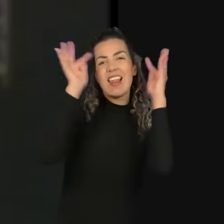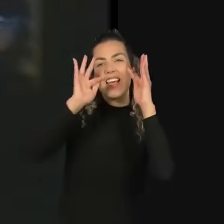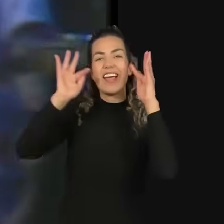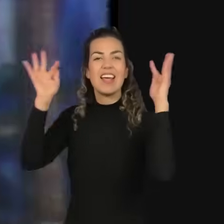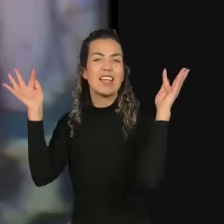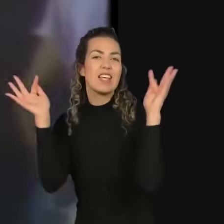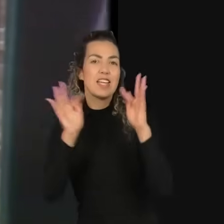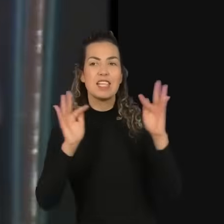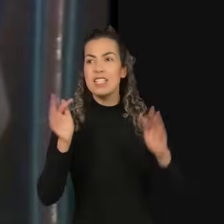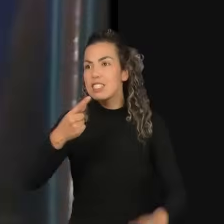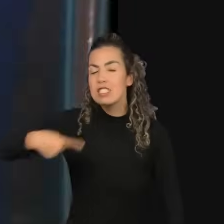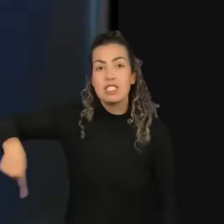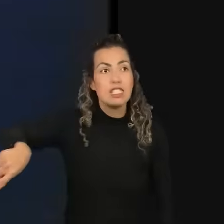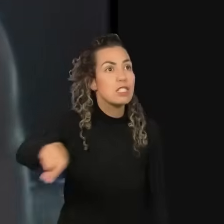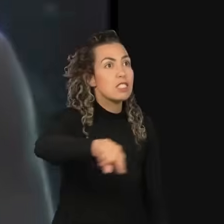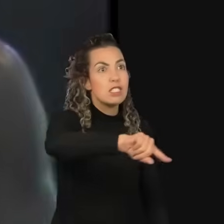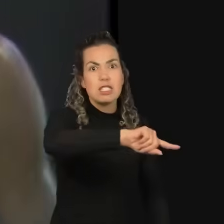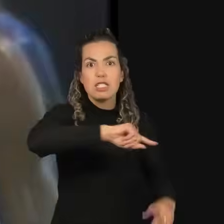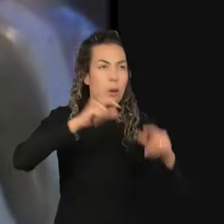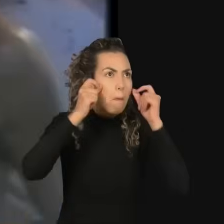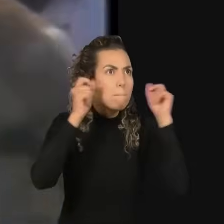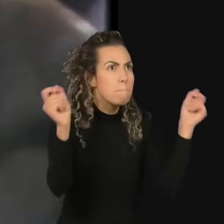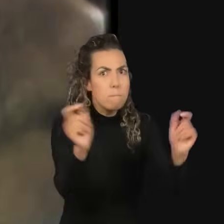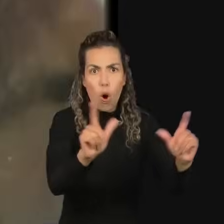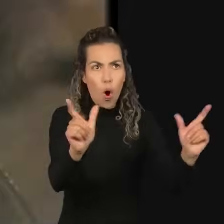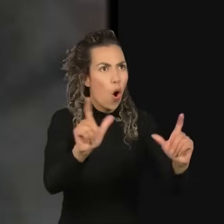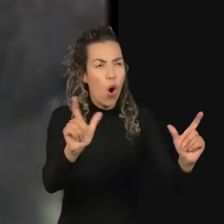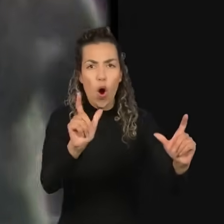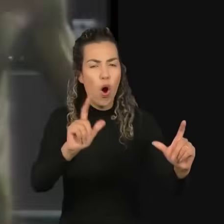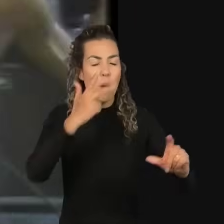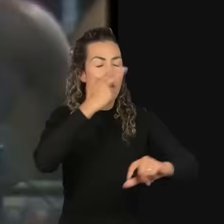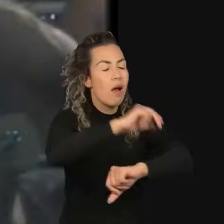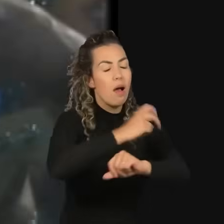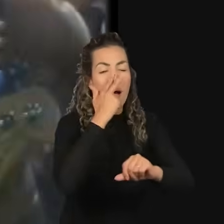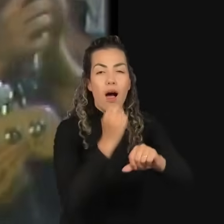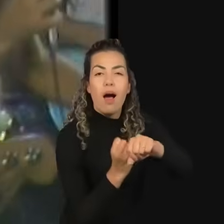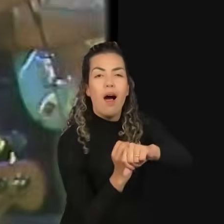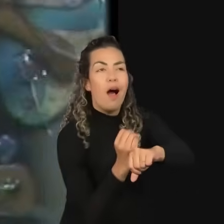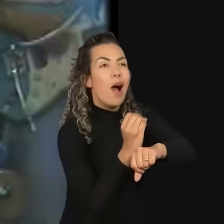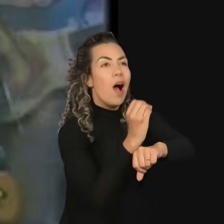O mundo inteiro acordar e a gente dormir, um